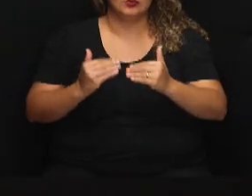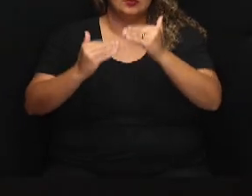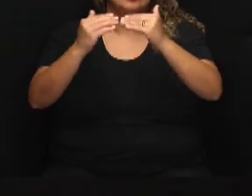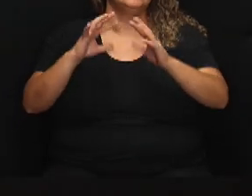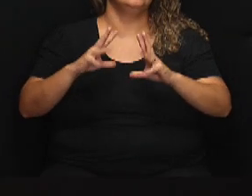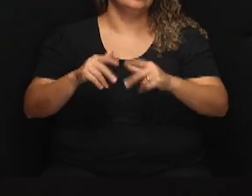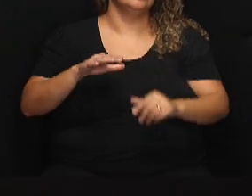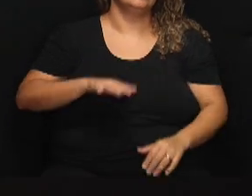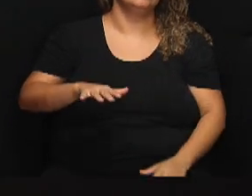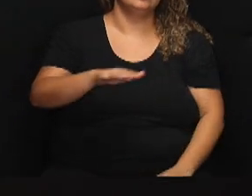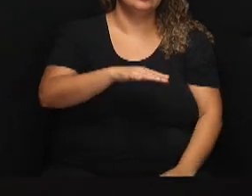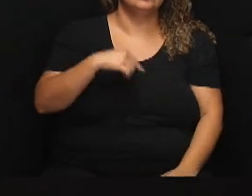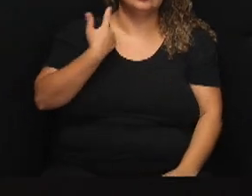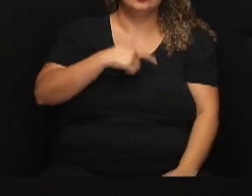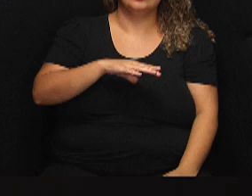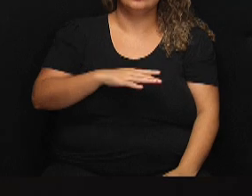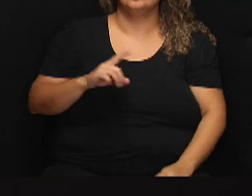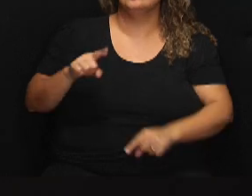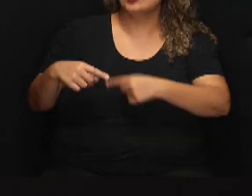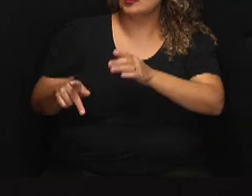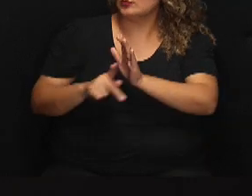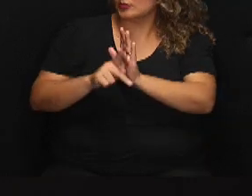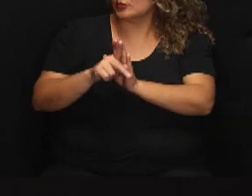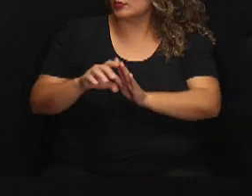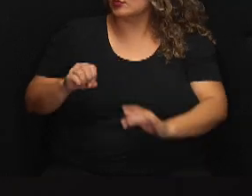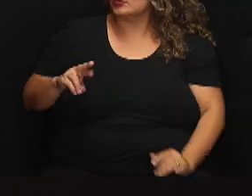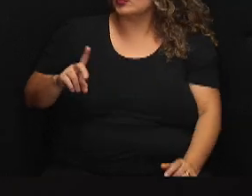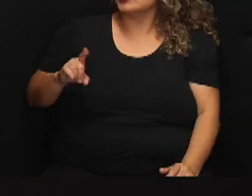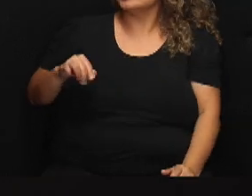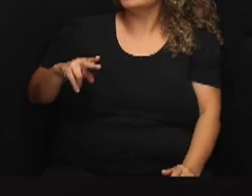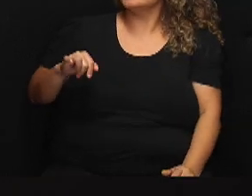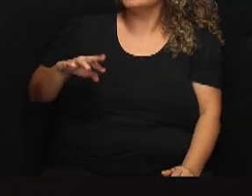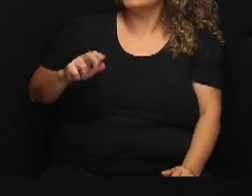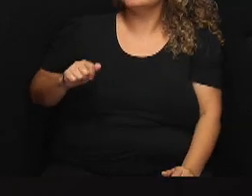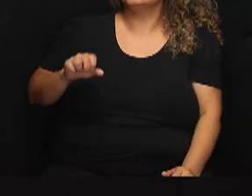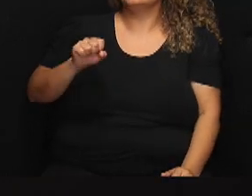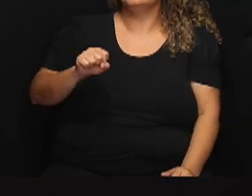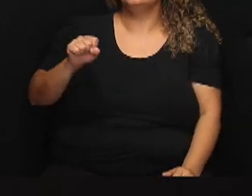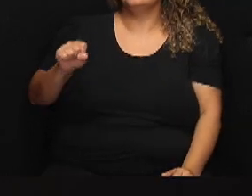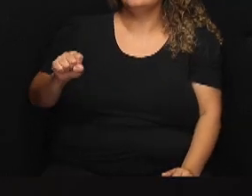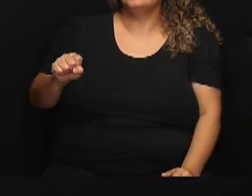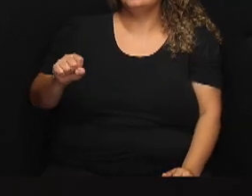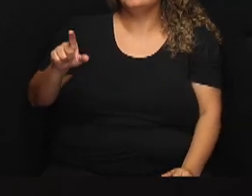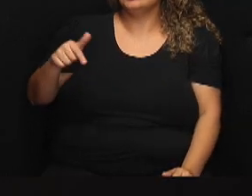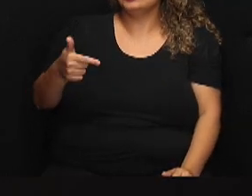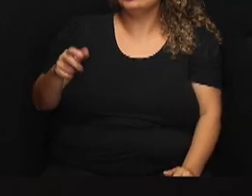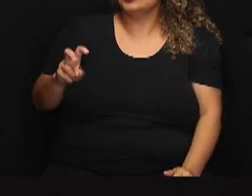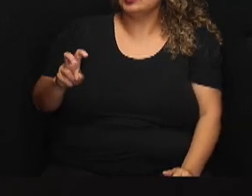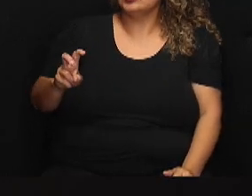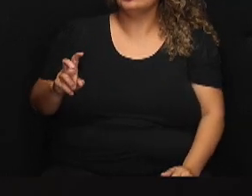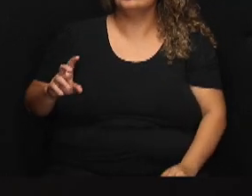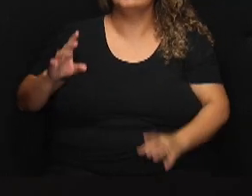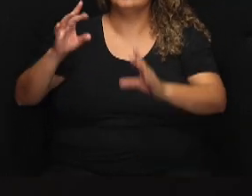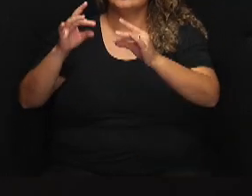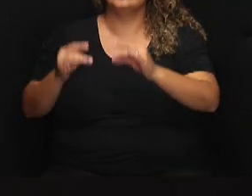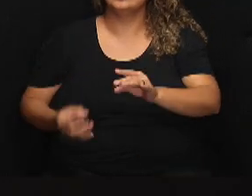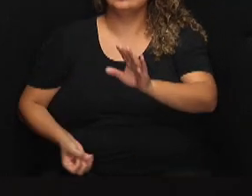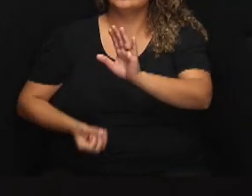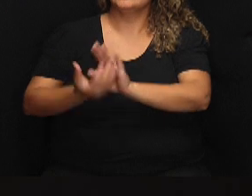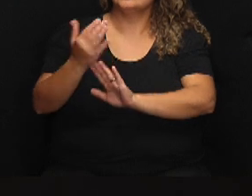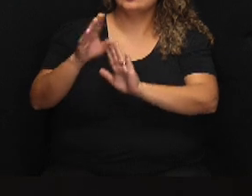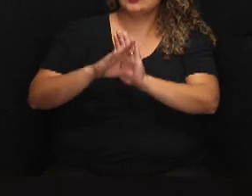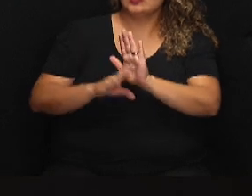município. Outro projeto, é agora um projeto de lei ordinária, número 88 também, de 2025, que dispõe sobre a instituição do